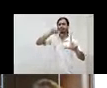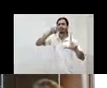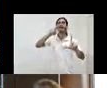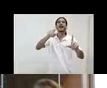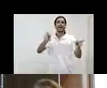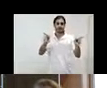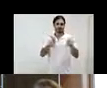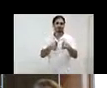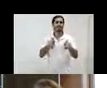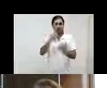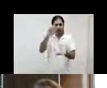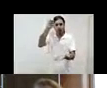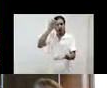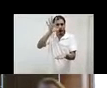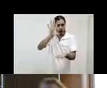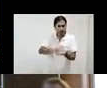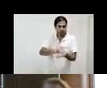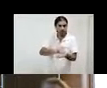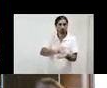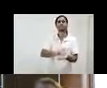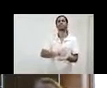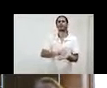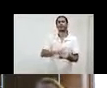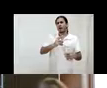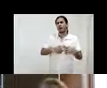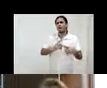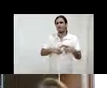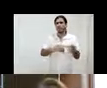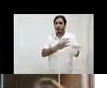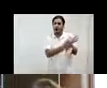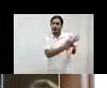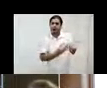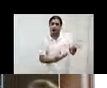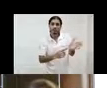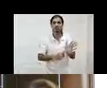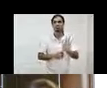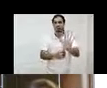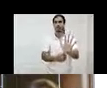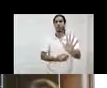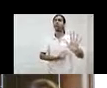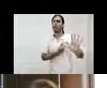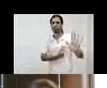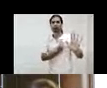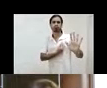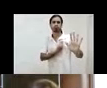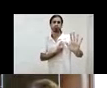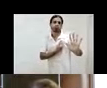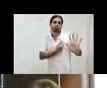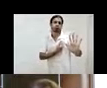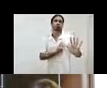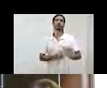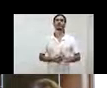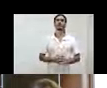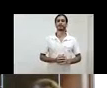uma dada realidade. Então, se a ideia de que o quantitativo não pertence à pesquisa qualitativa da educação, não é